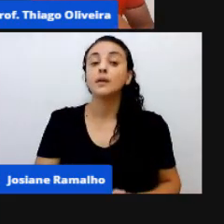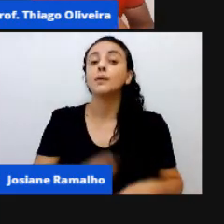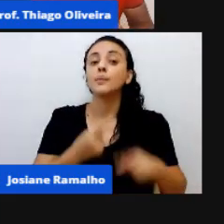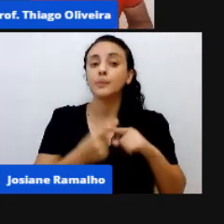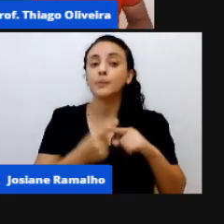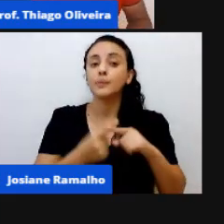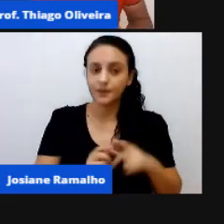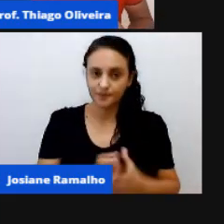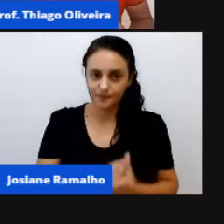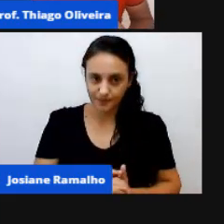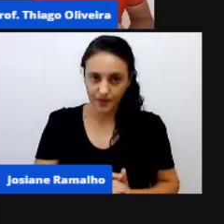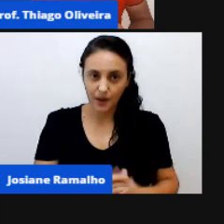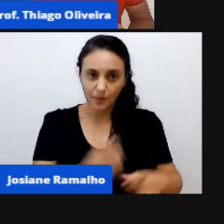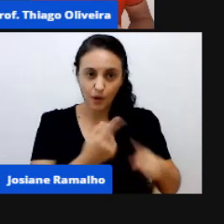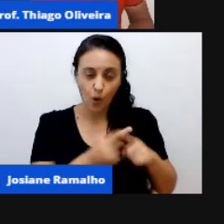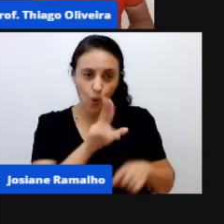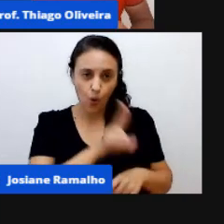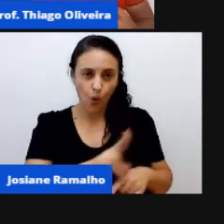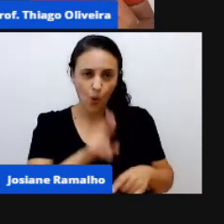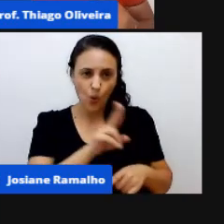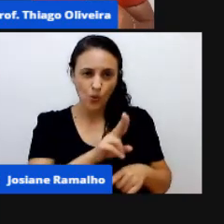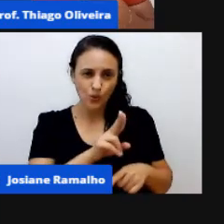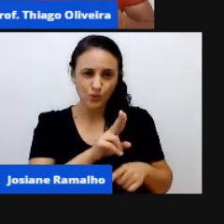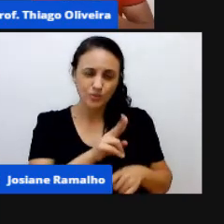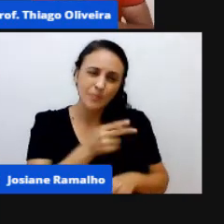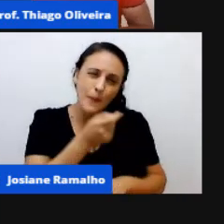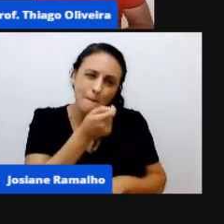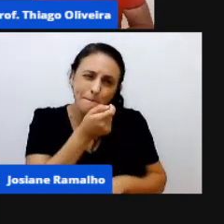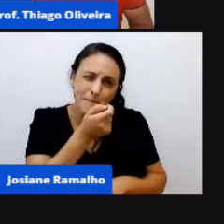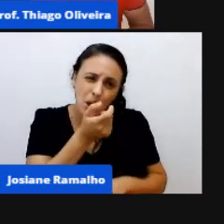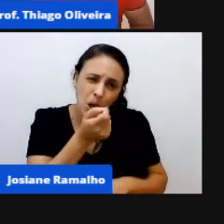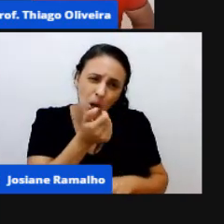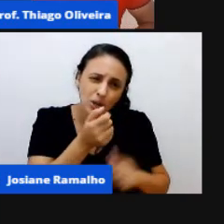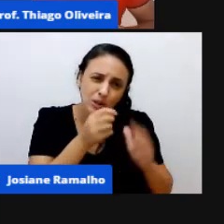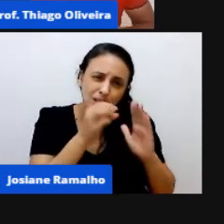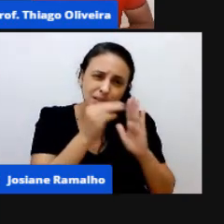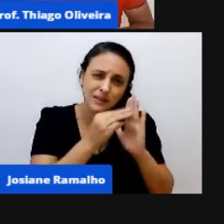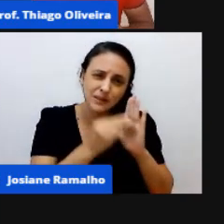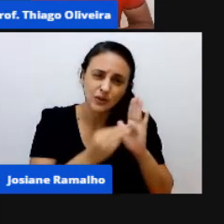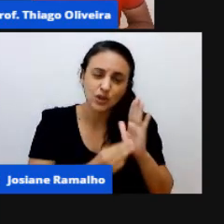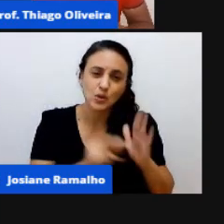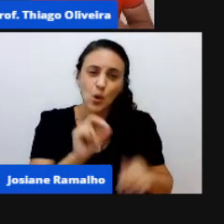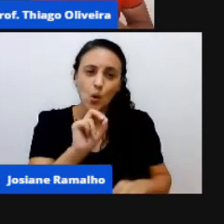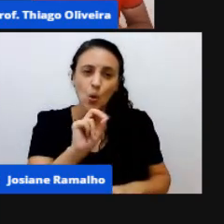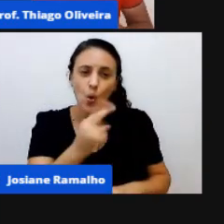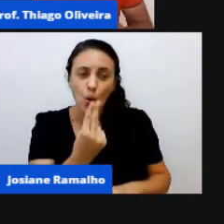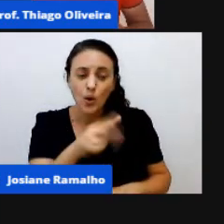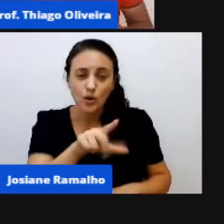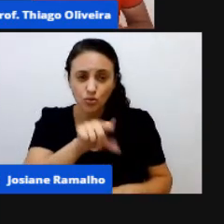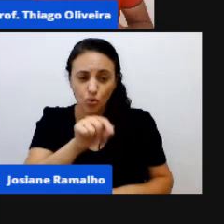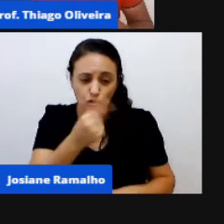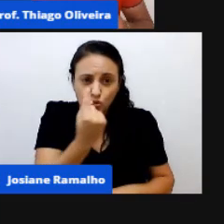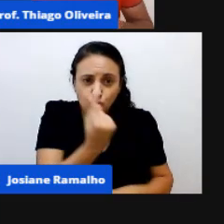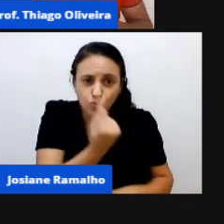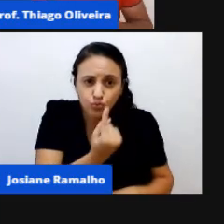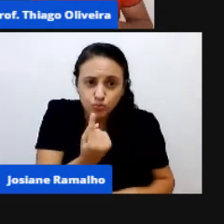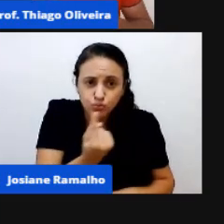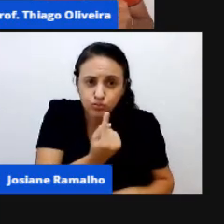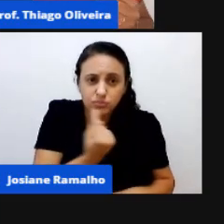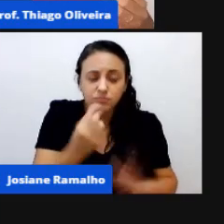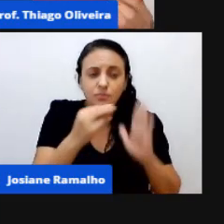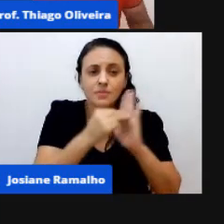uso limitado de metodologias ou o uso de um único método talvez não consiga alcançar